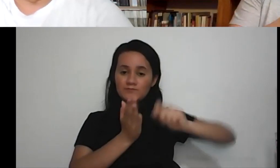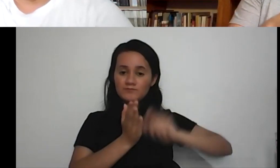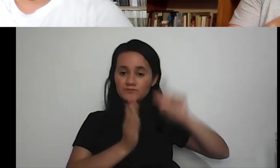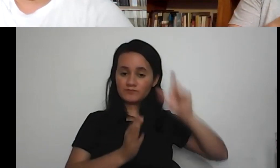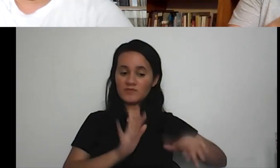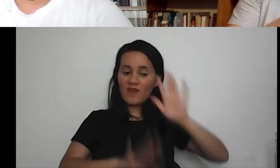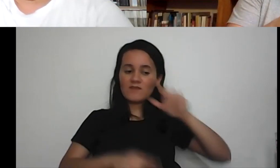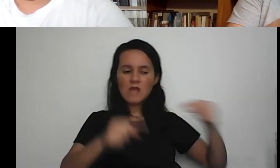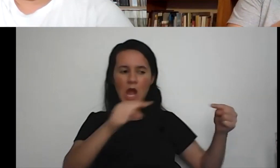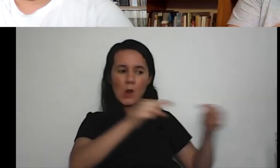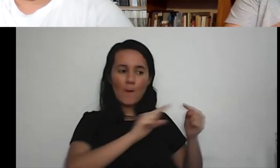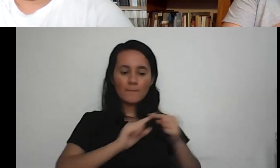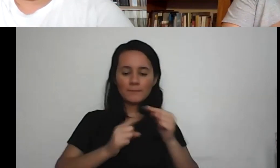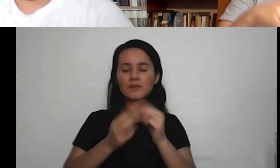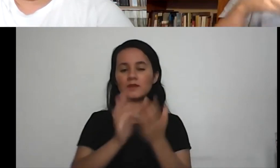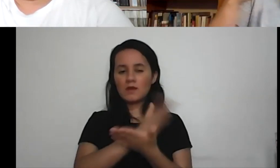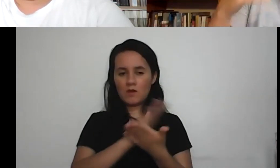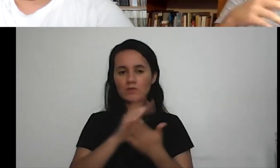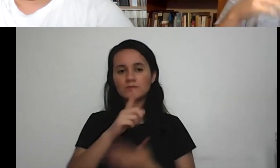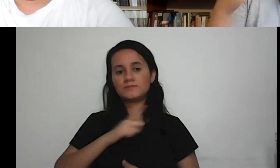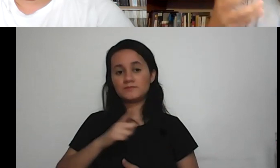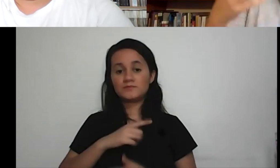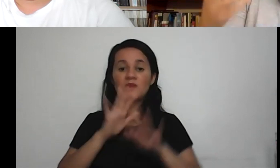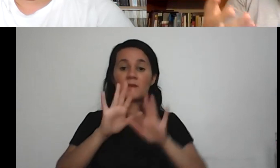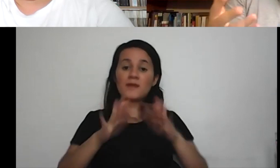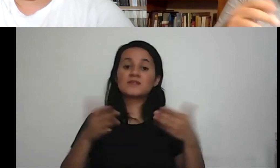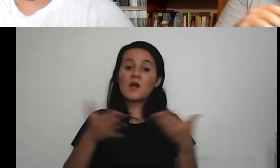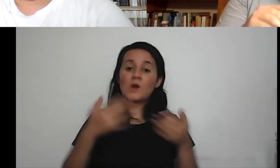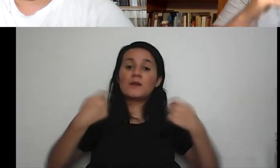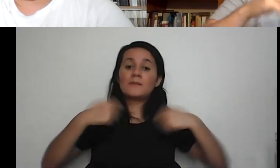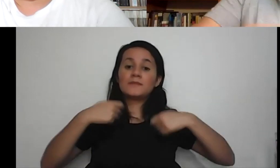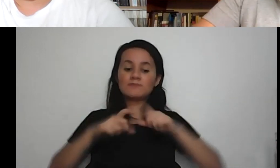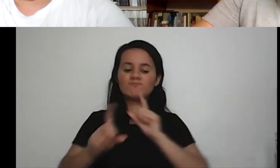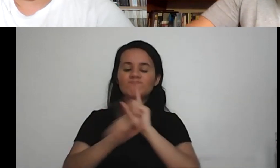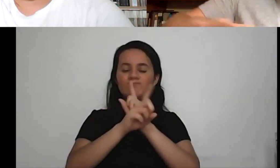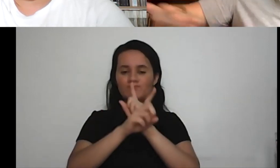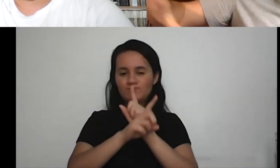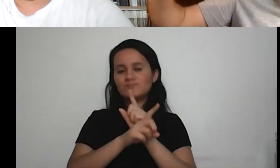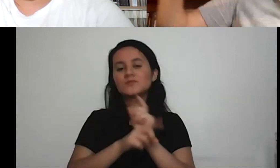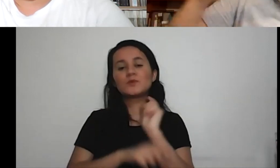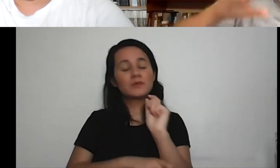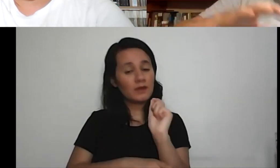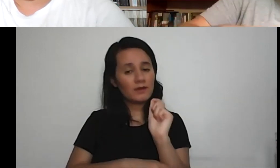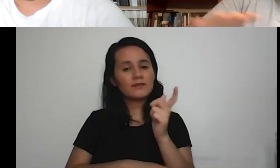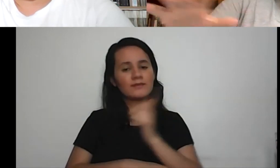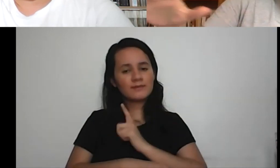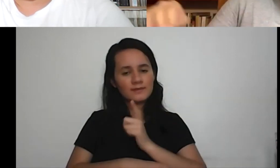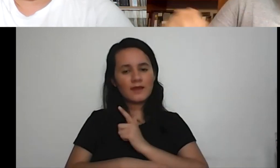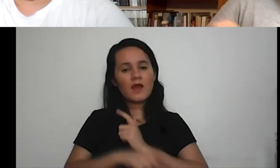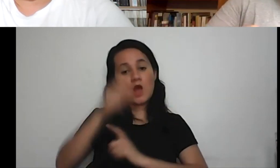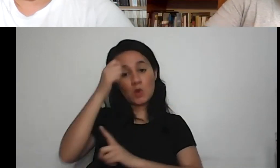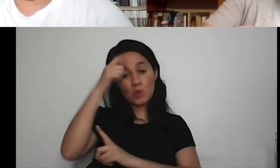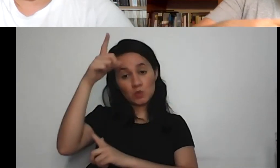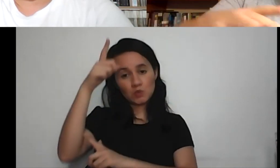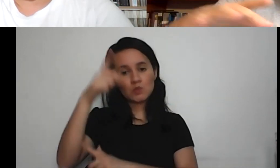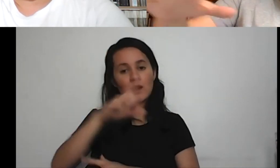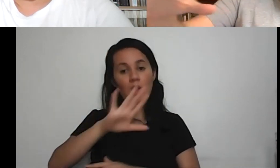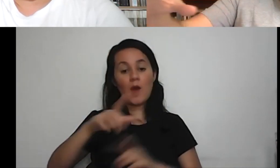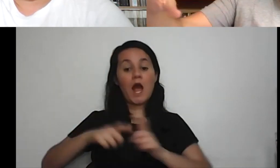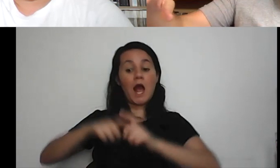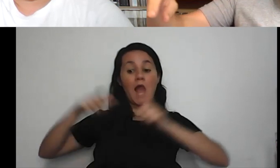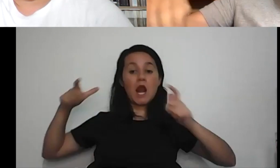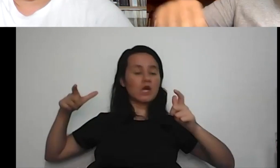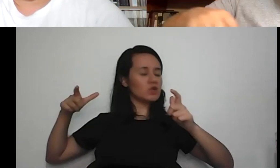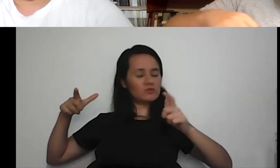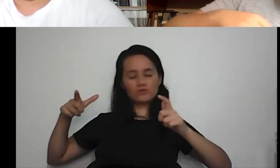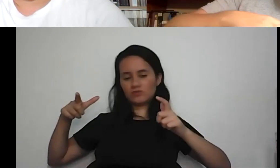alguma medida. Agora, a gente precisa reconhecer que é isso, que há toda uma camada da cultura que não é essa grande cultura